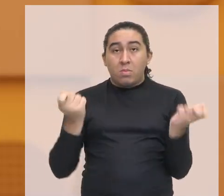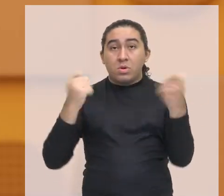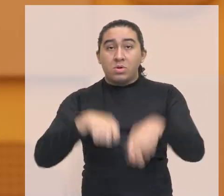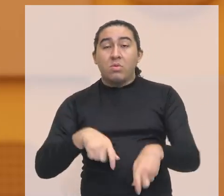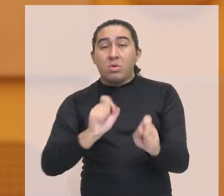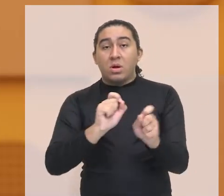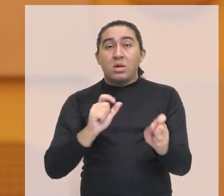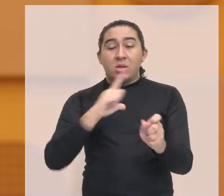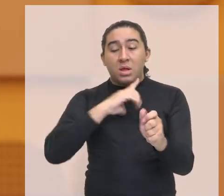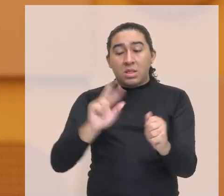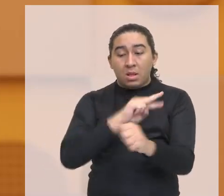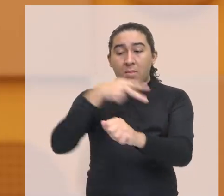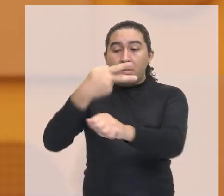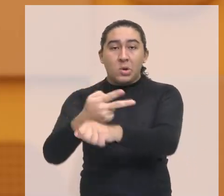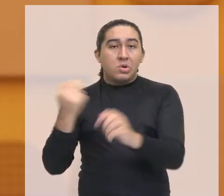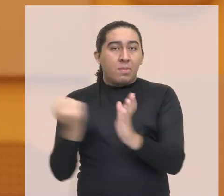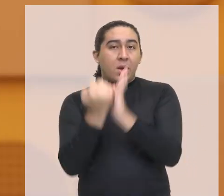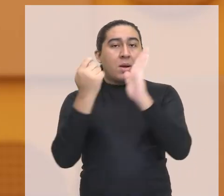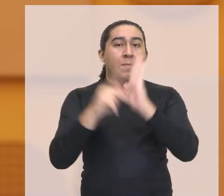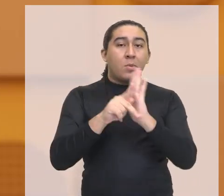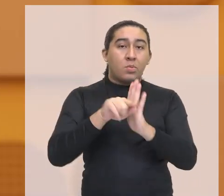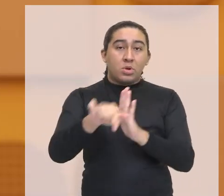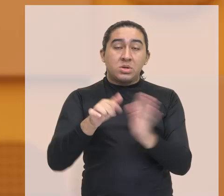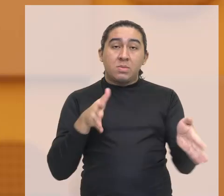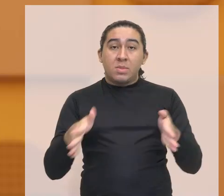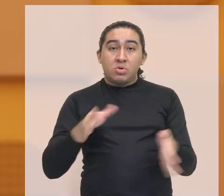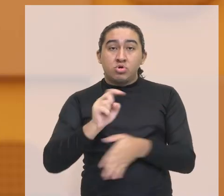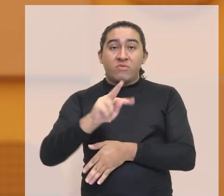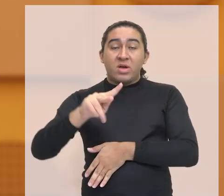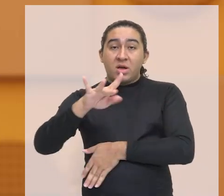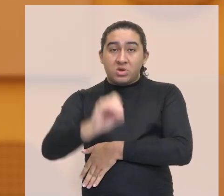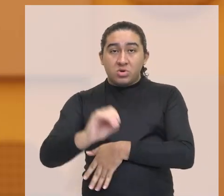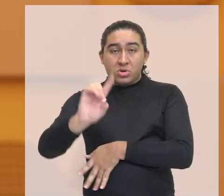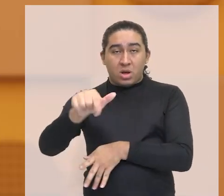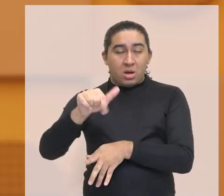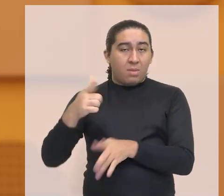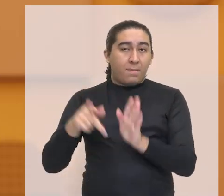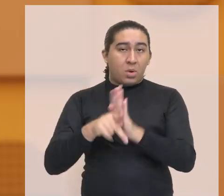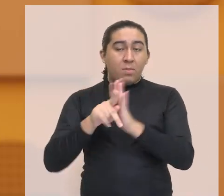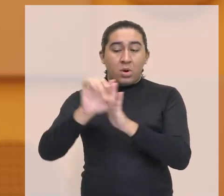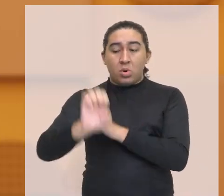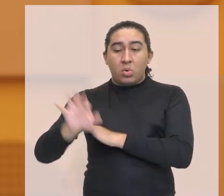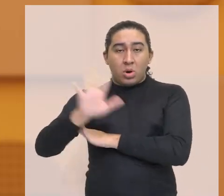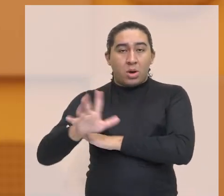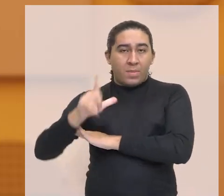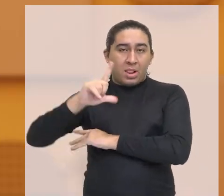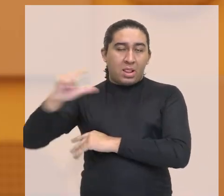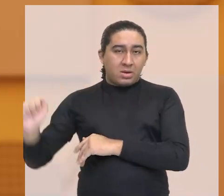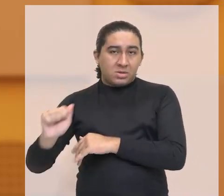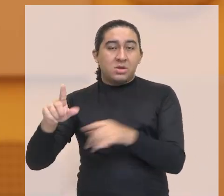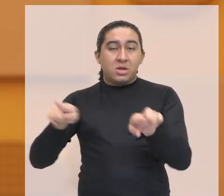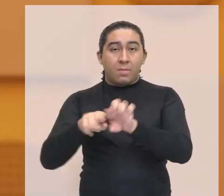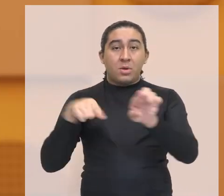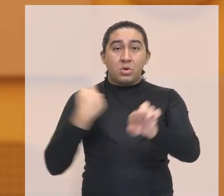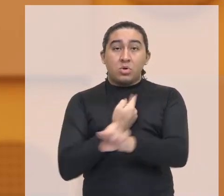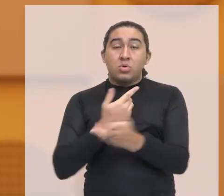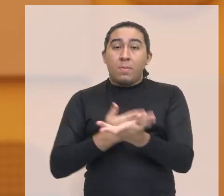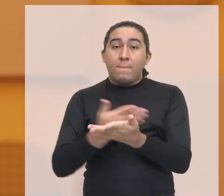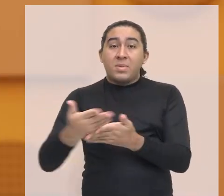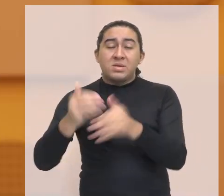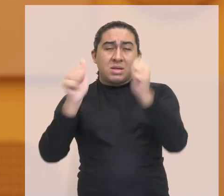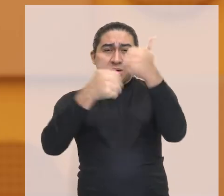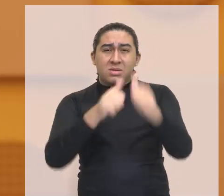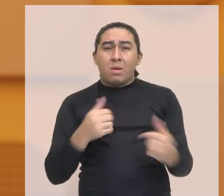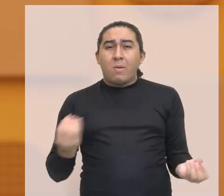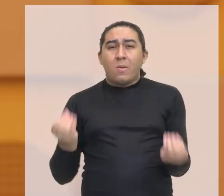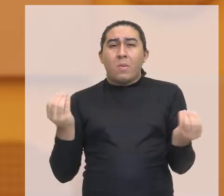ali que vieram marcar a era soviética ali no leste europeu. A gente vai começar então a analisar um pouquinho